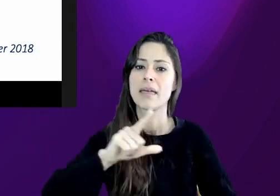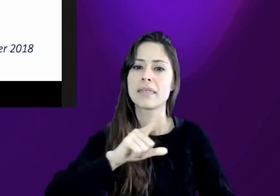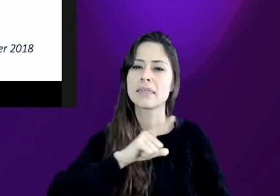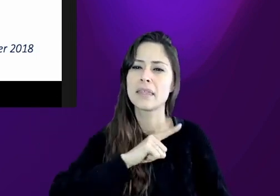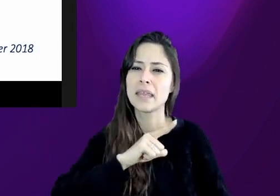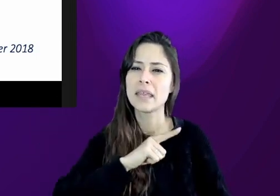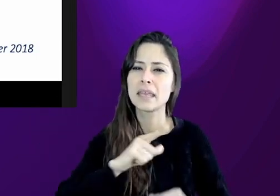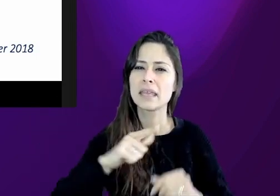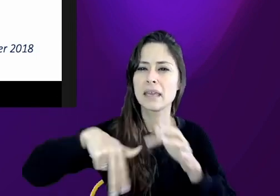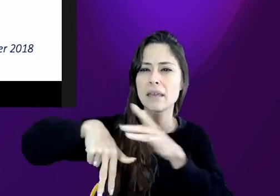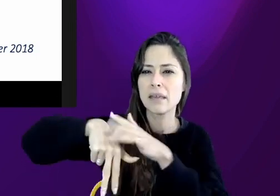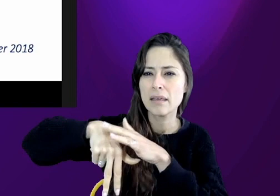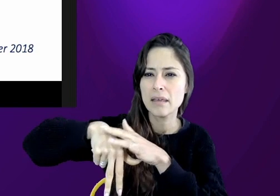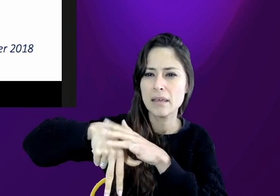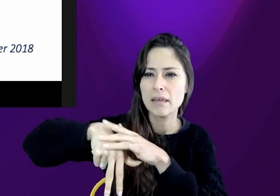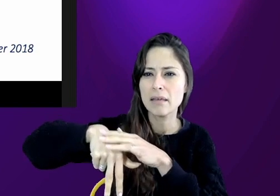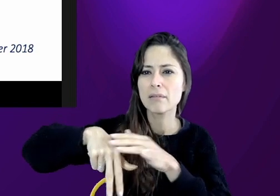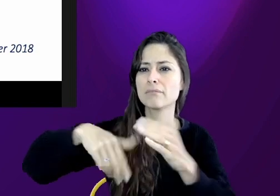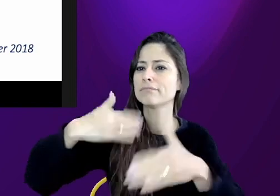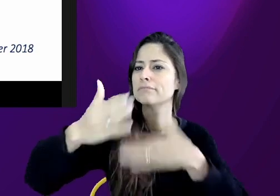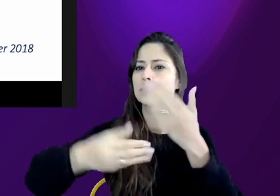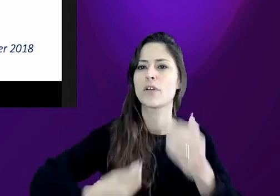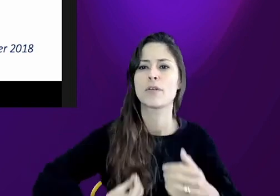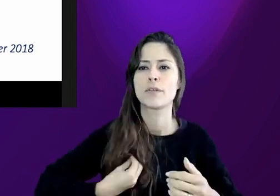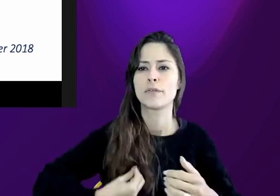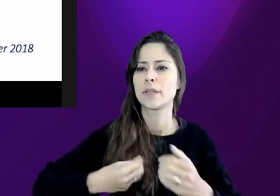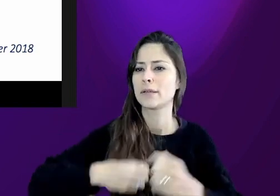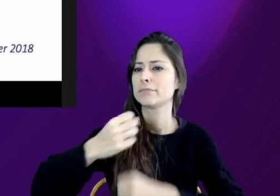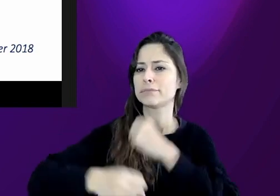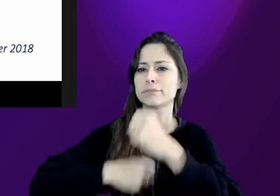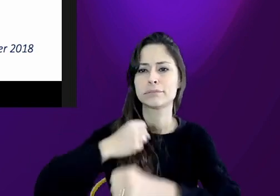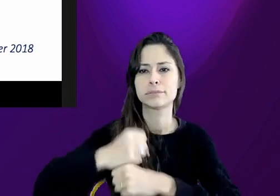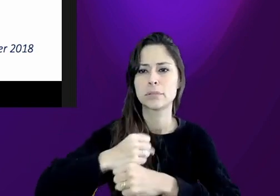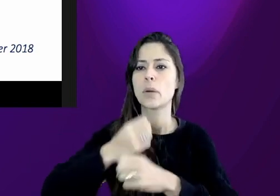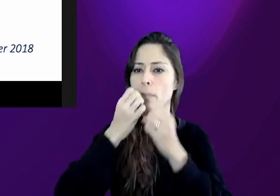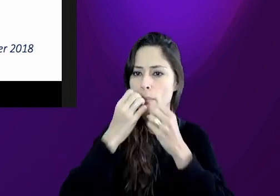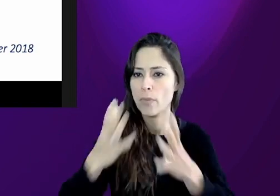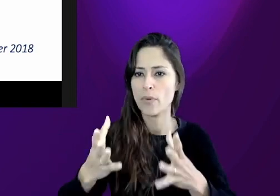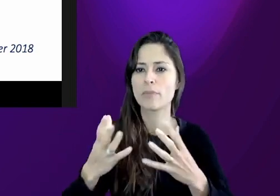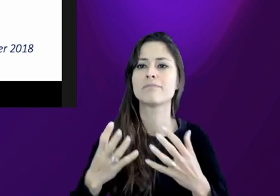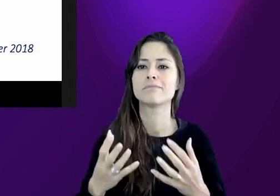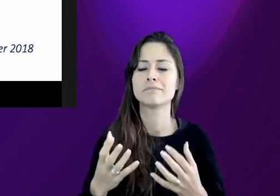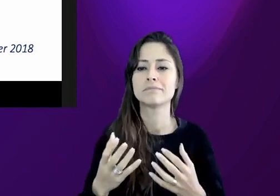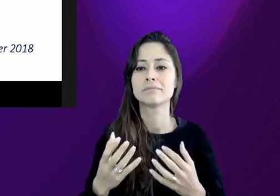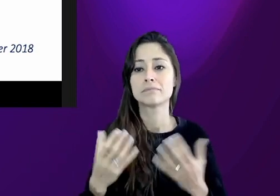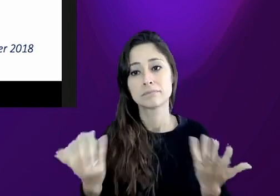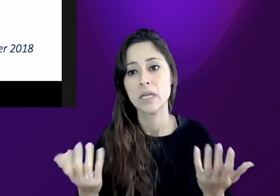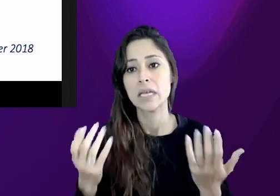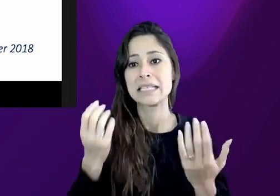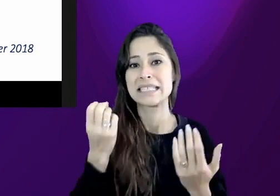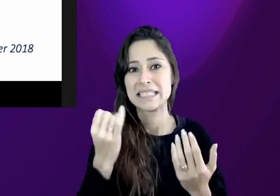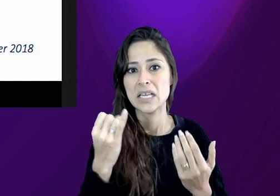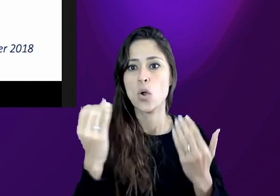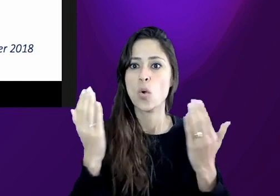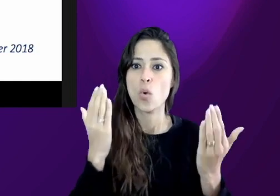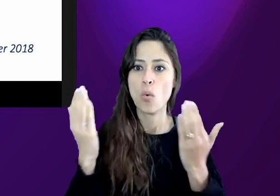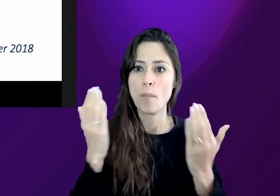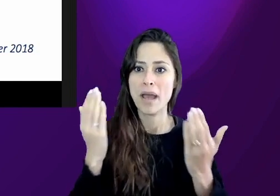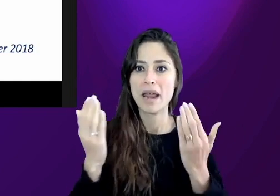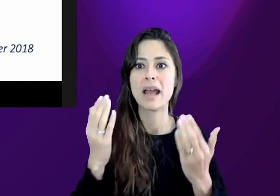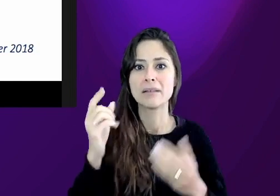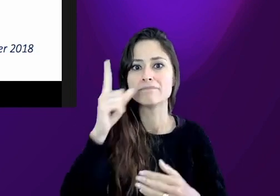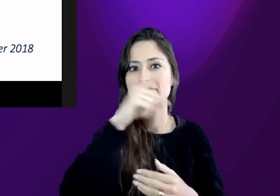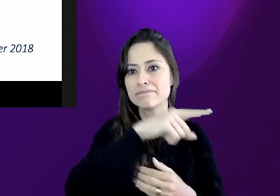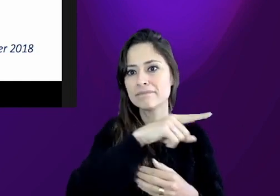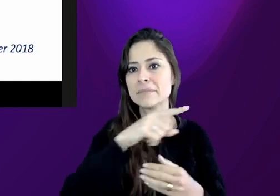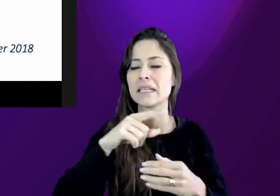nós esperamos uma excelente sobrevida de qualquer forma, e fica um tanto quanto difícil comparar os métodos em uma população que